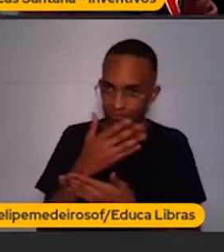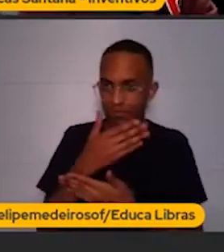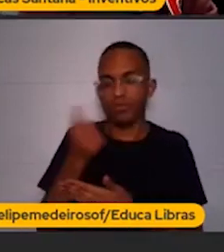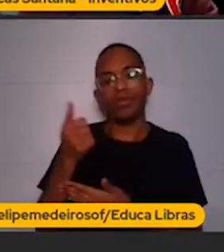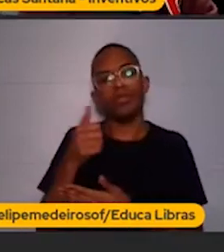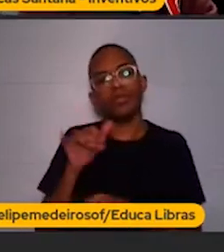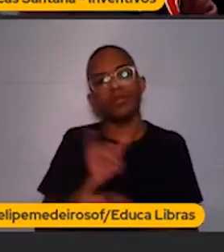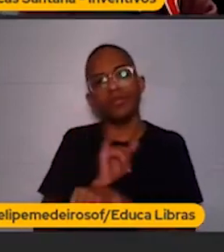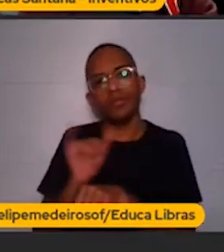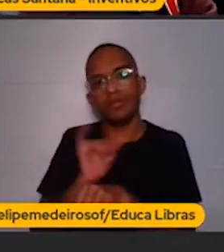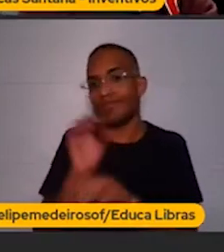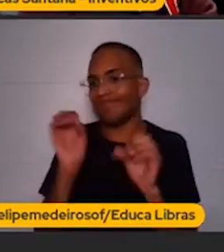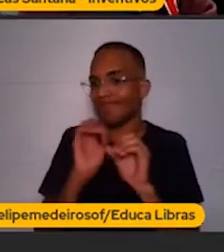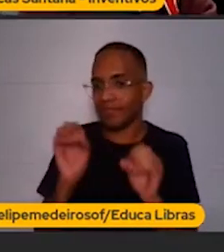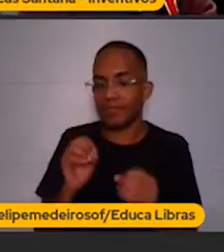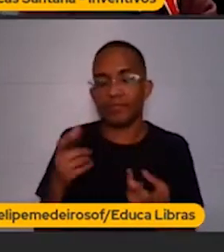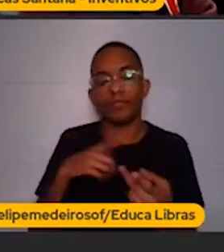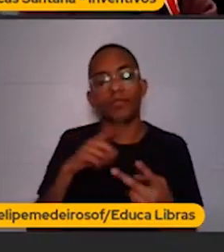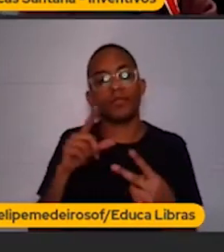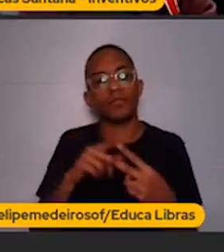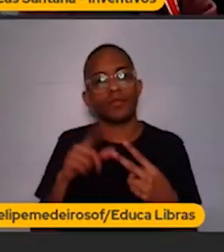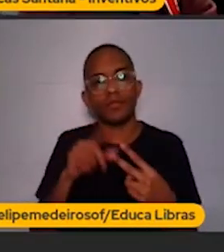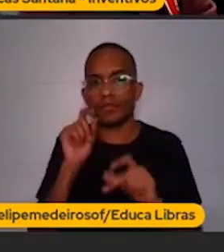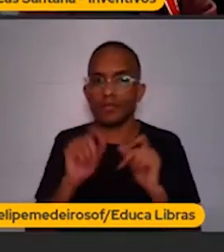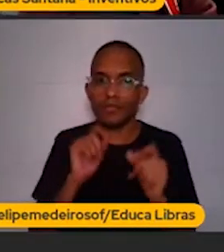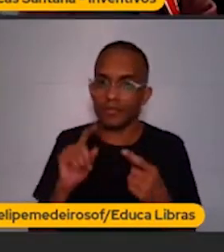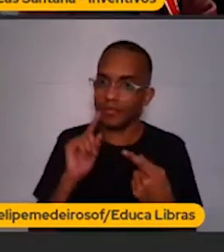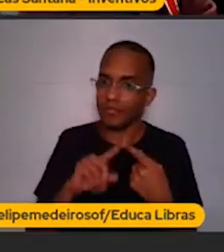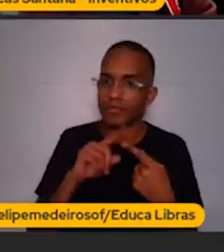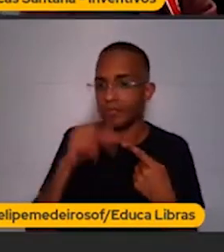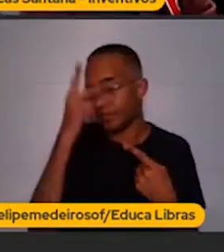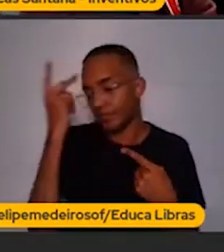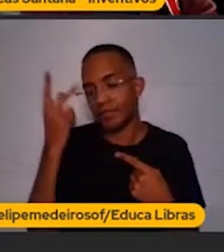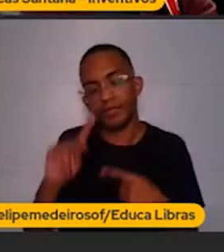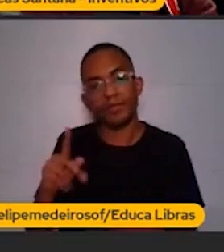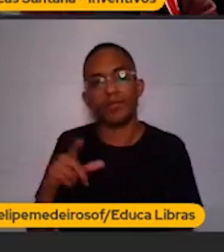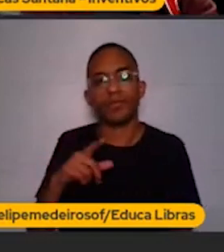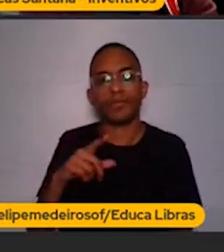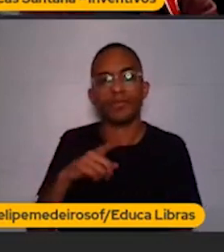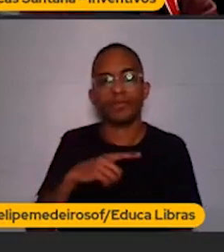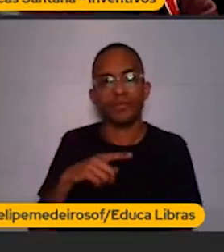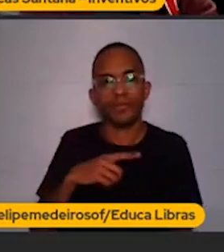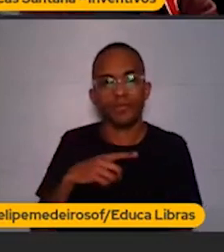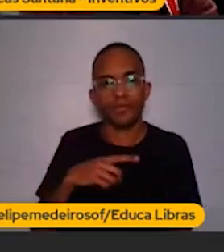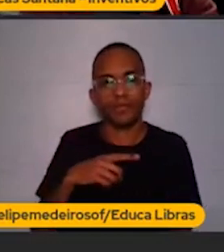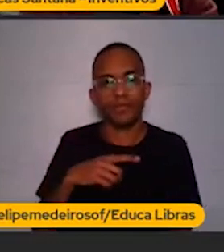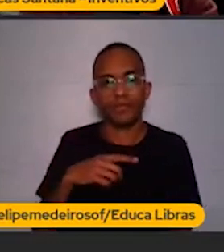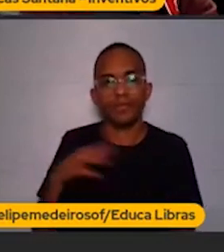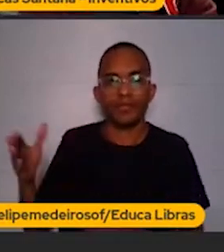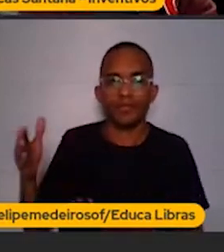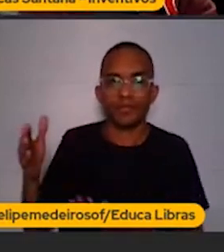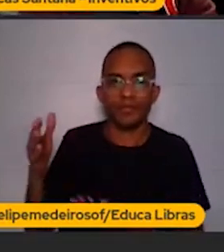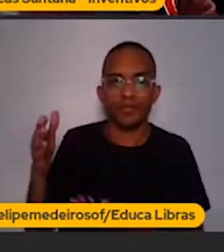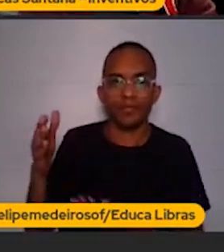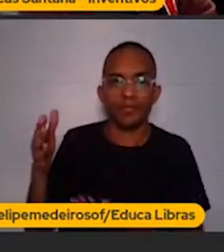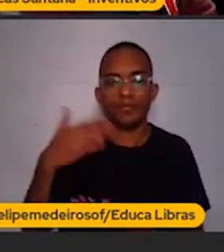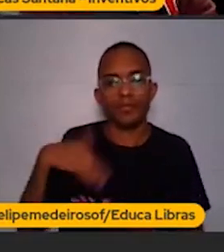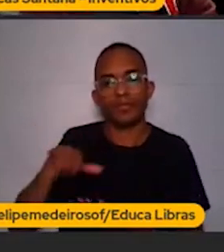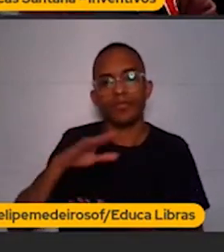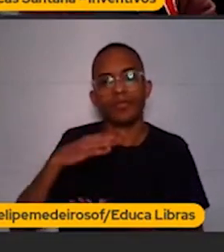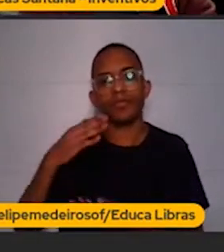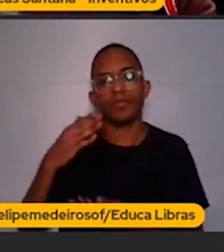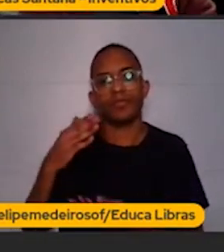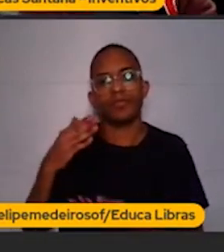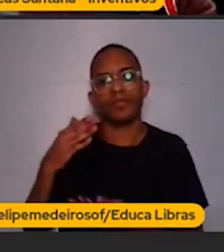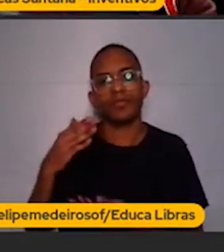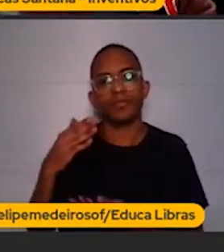porque tem dois motivos. Primeiro, a pessoa ela acaba respondendo de maneira assim, até para poder te dar insumos. Então, se